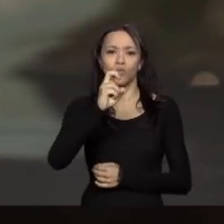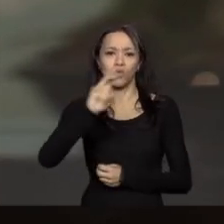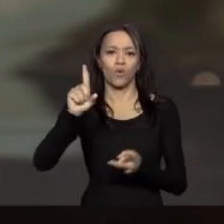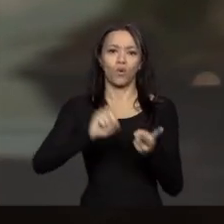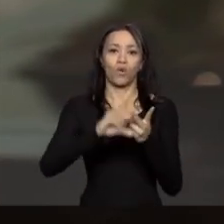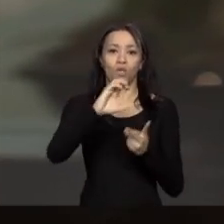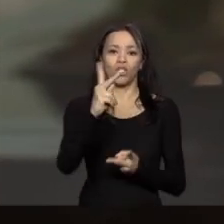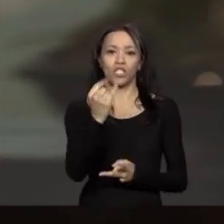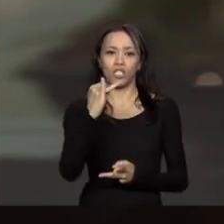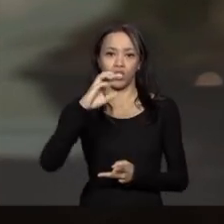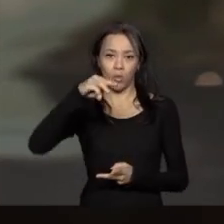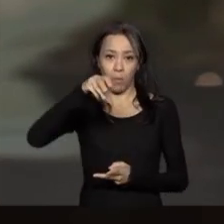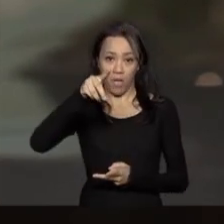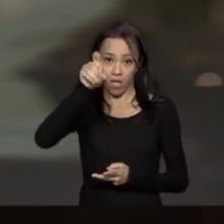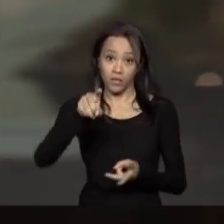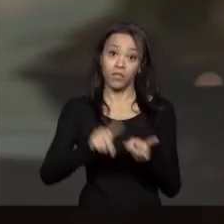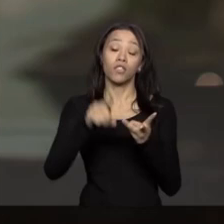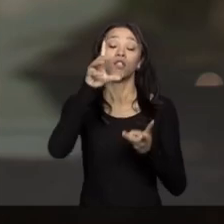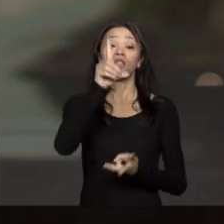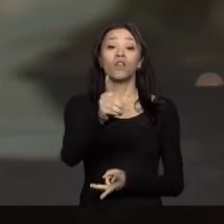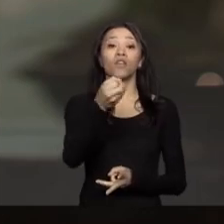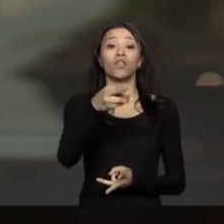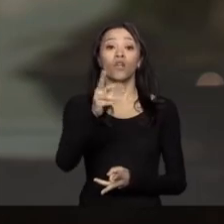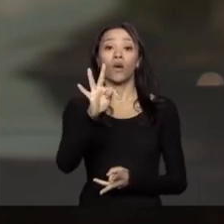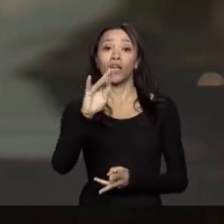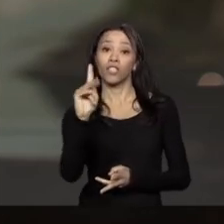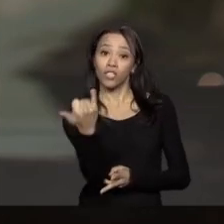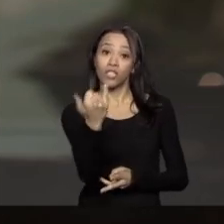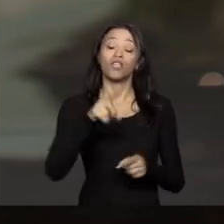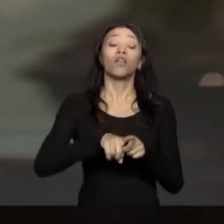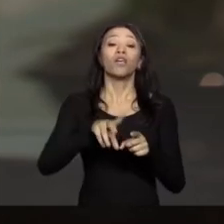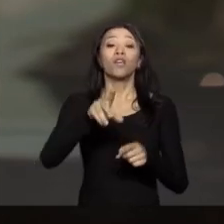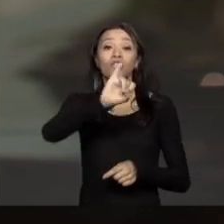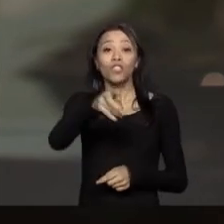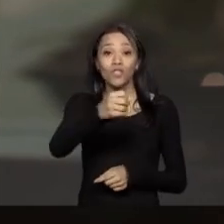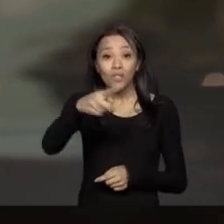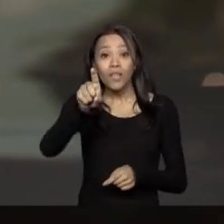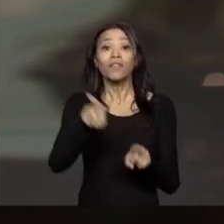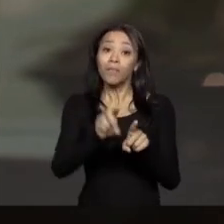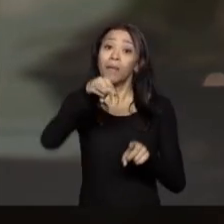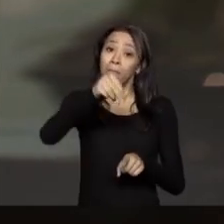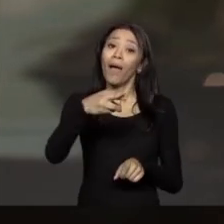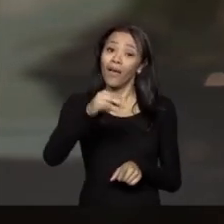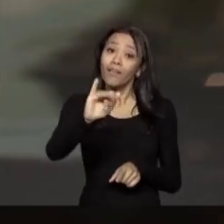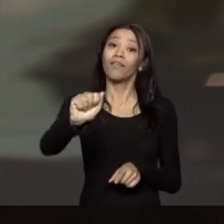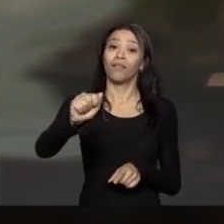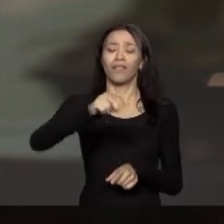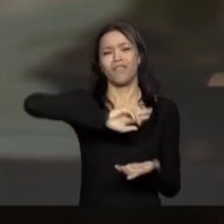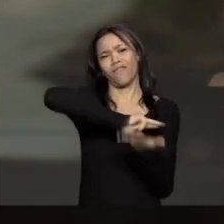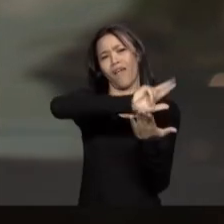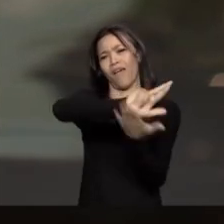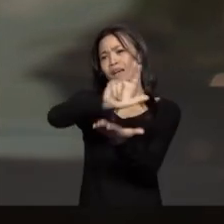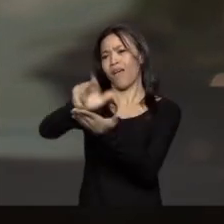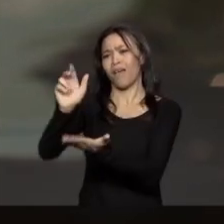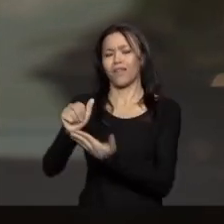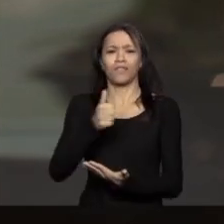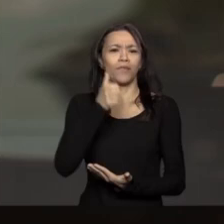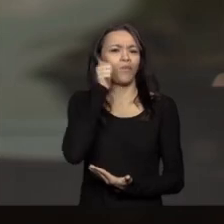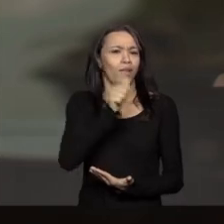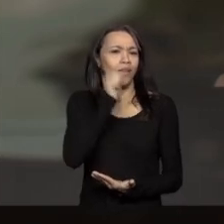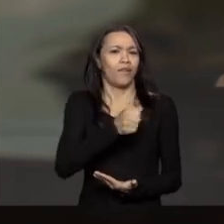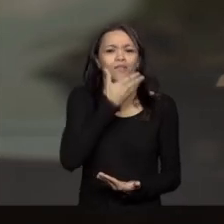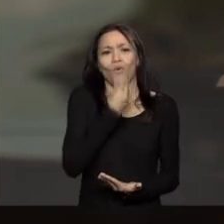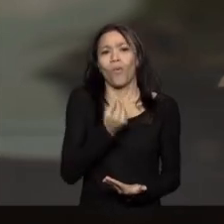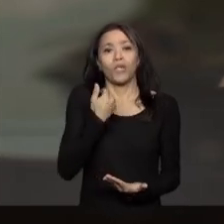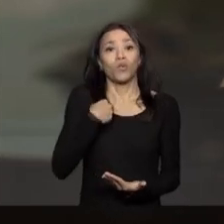Chico Mendes da irmã dor stang de José clud de todas as mulheres e